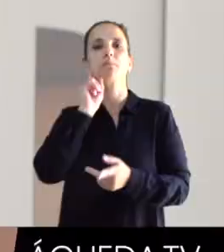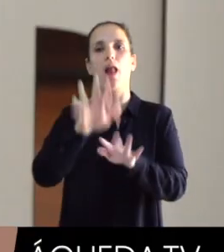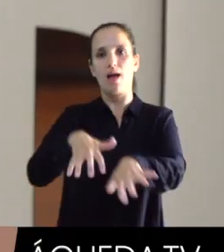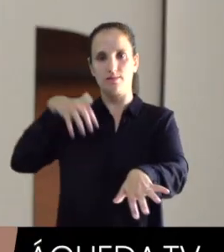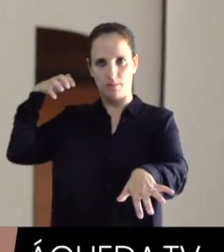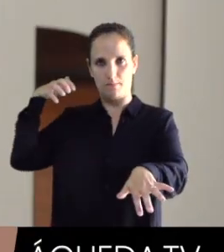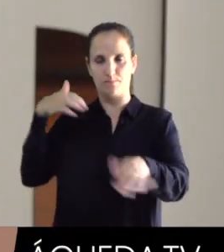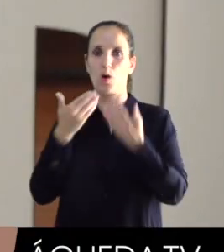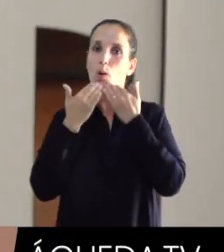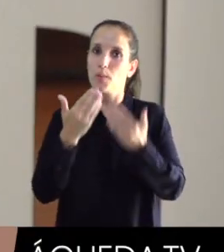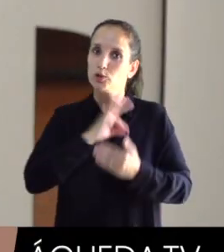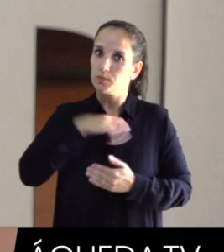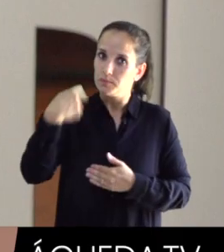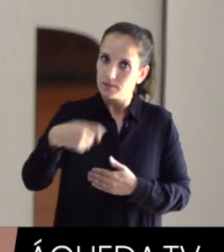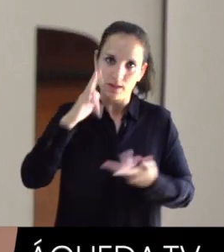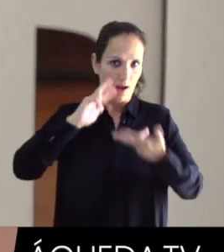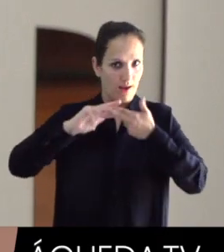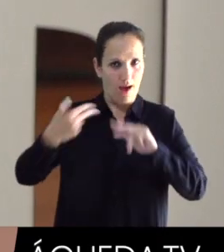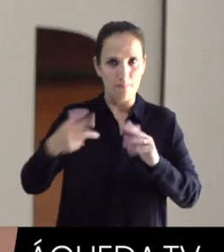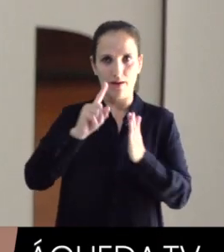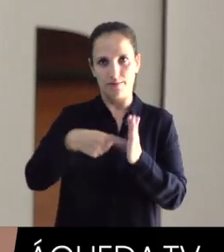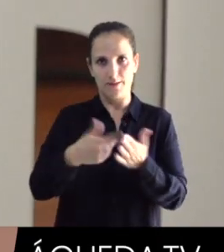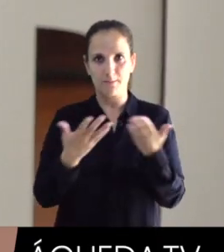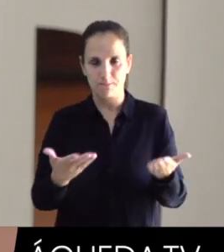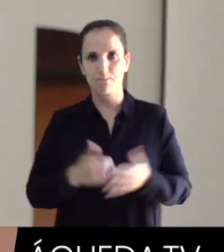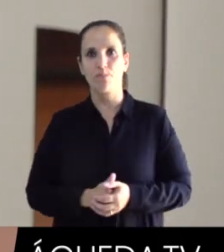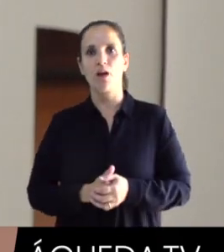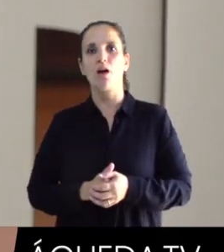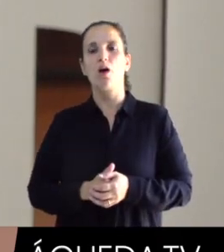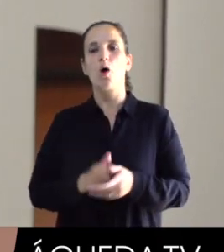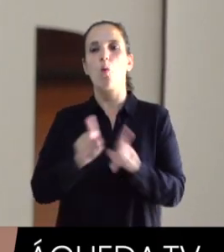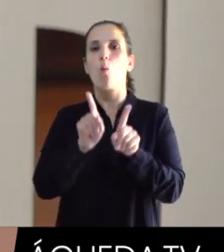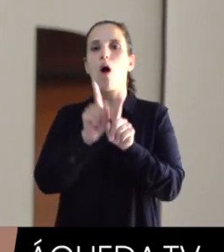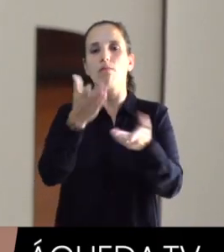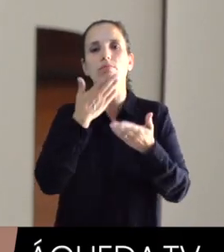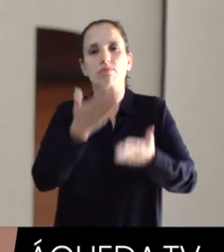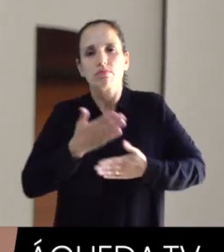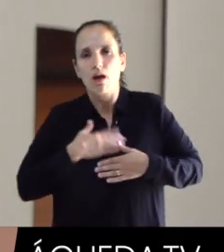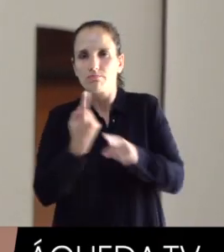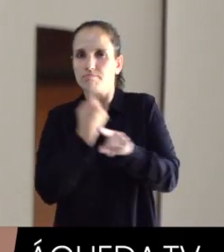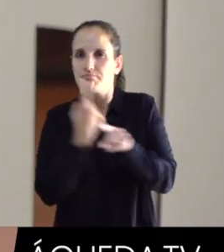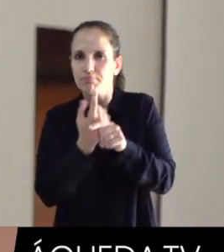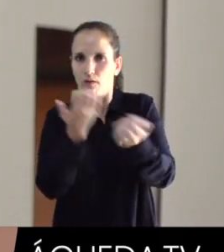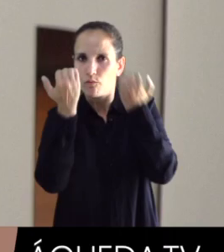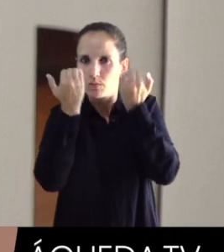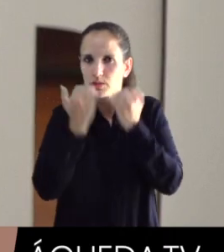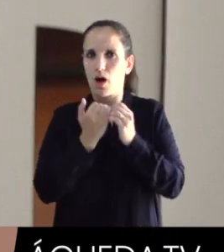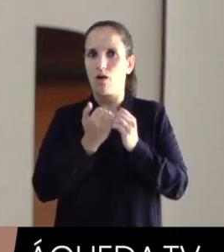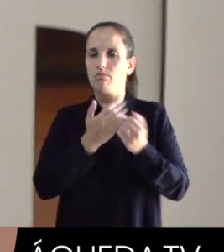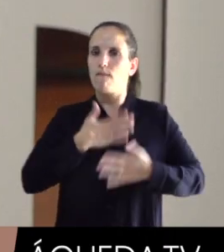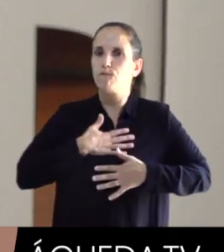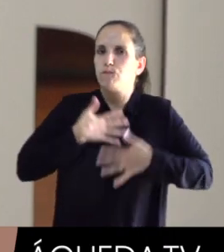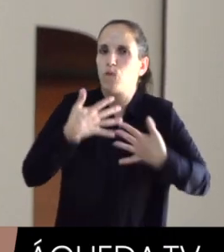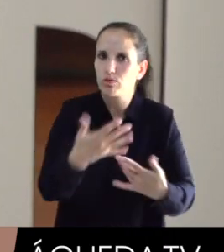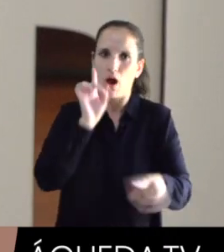Municipal. Obrigado, Sr. Presidente da Câmara Municipal, pelo esforço desmedido, dedicado e